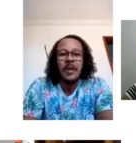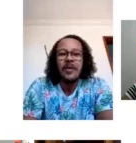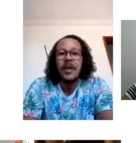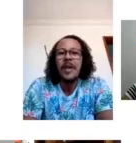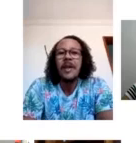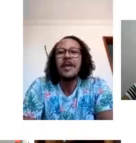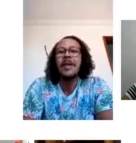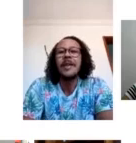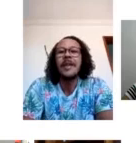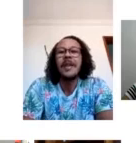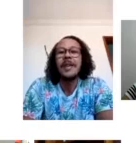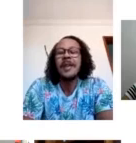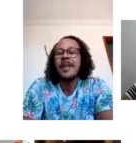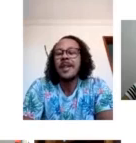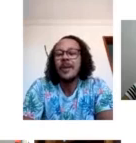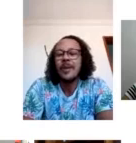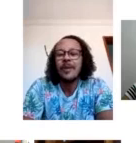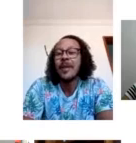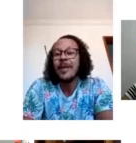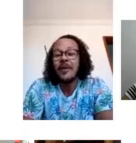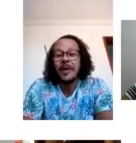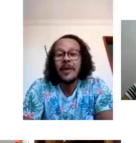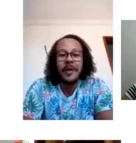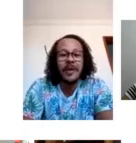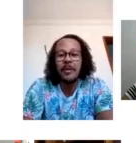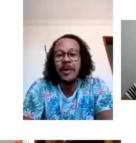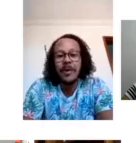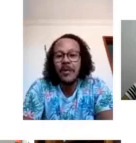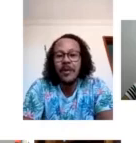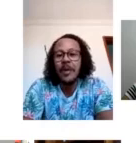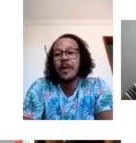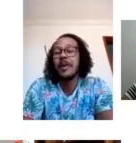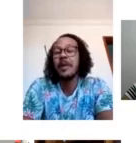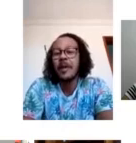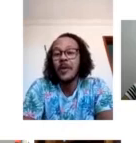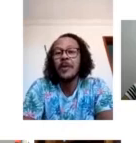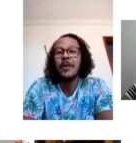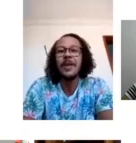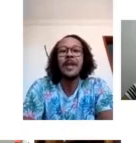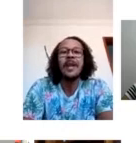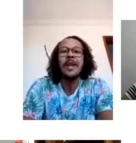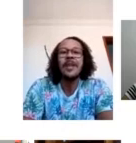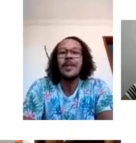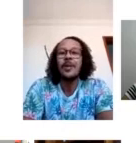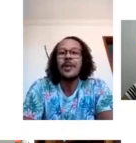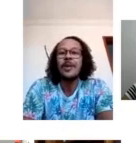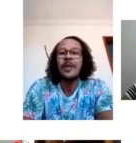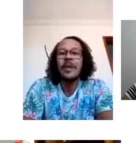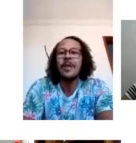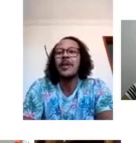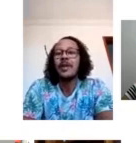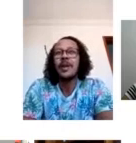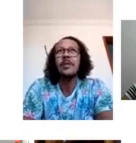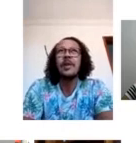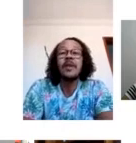pública, né? Eles vão até lá e as instituições públicas não vão, né? Também eu não sei porquê, não sei se tem como, né? As estruturas